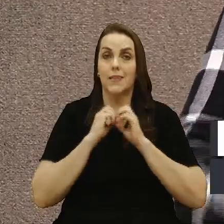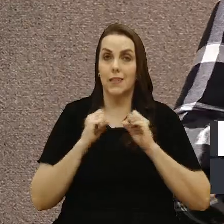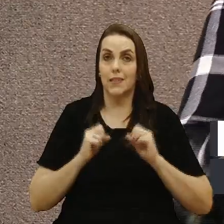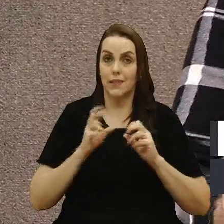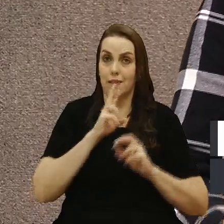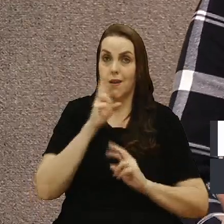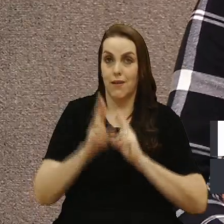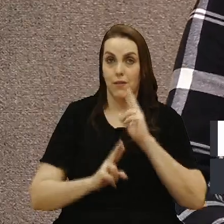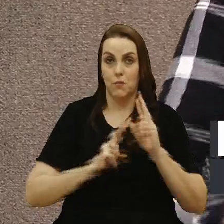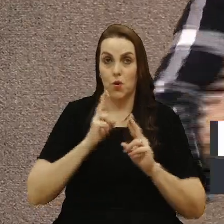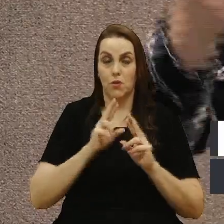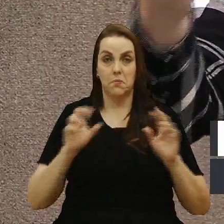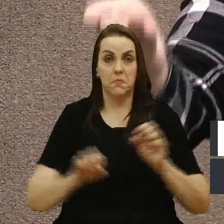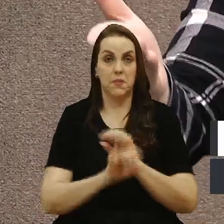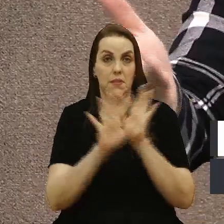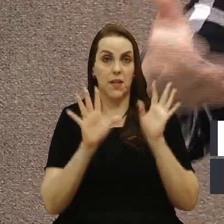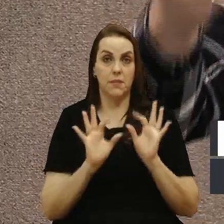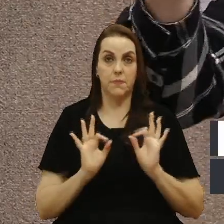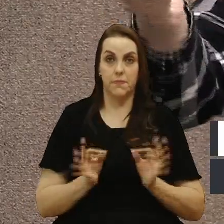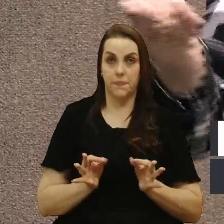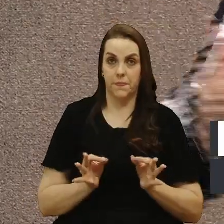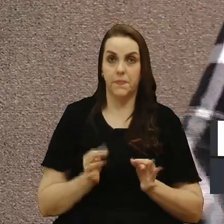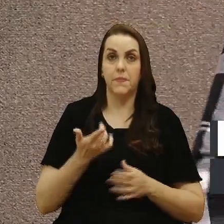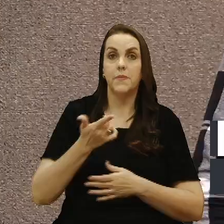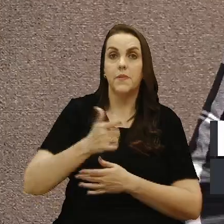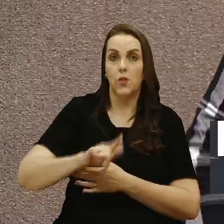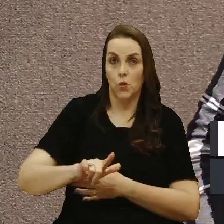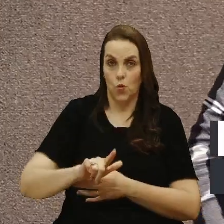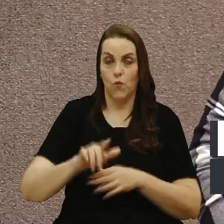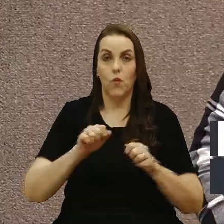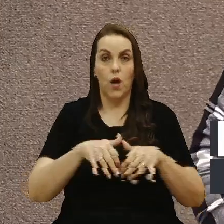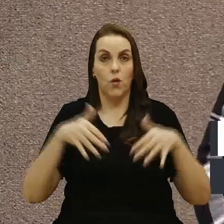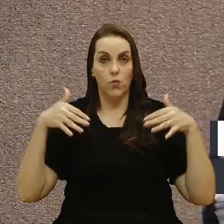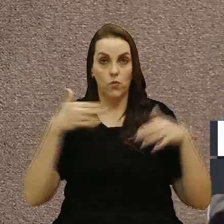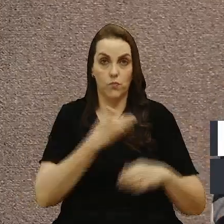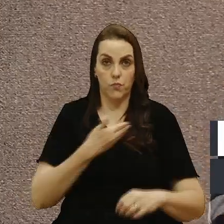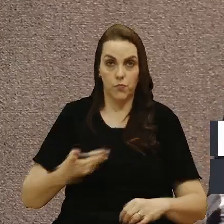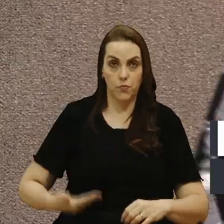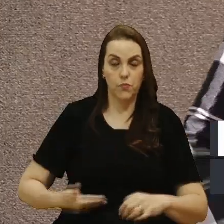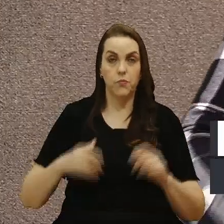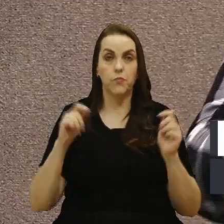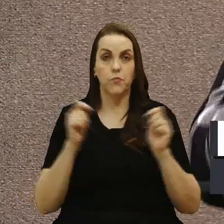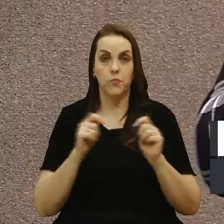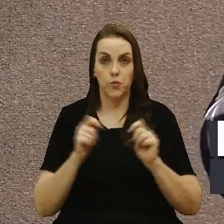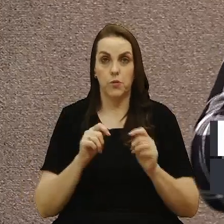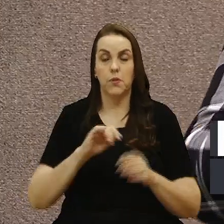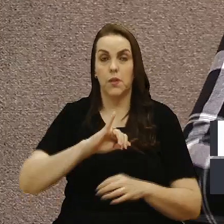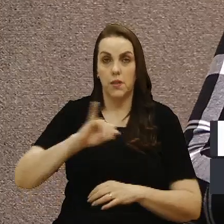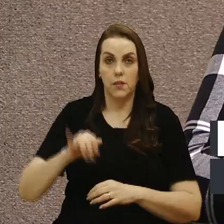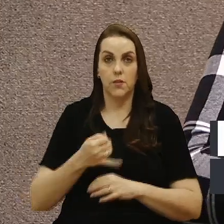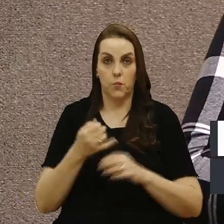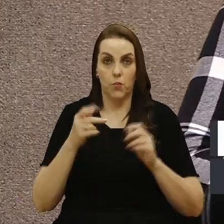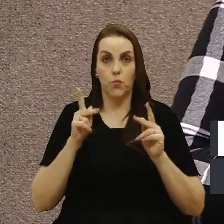isso e nós temos esclarecimentos devidos. E mais uma vez, a audiência pública vai oportunizar que as pessoas que